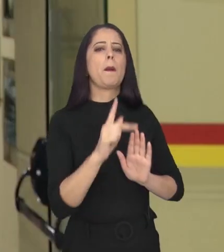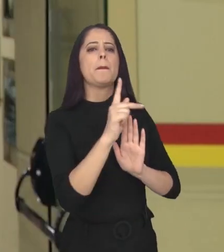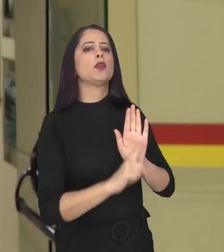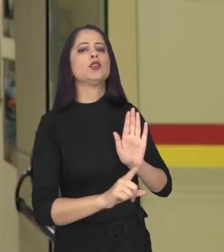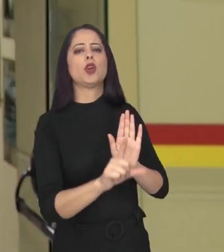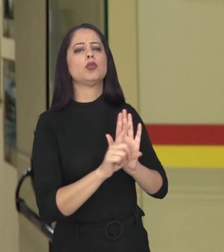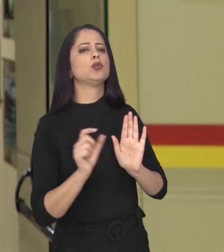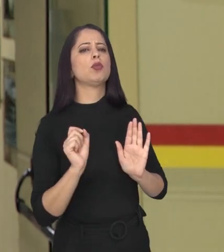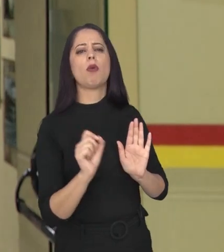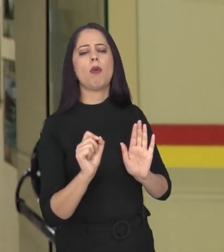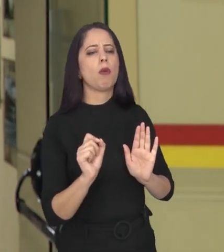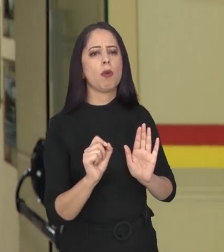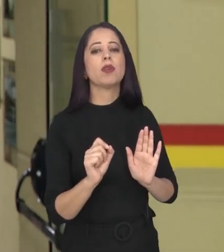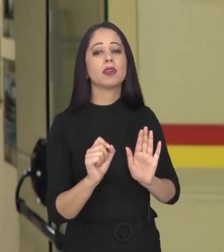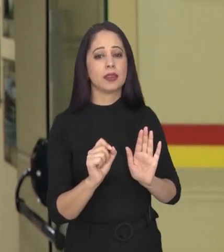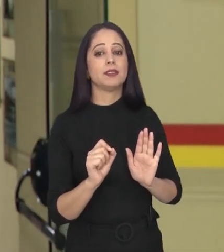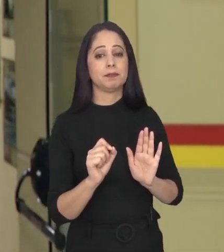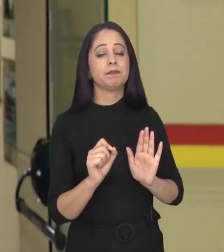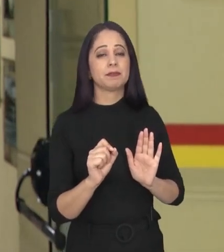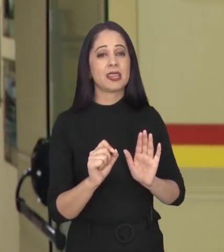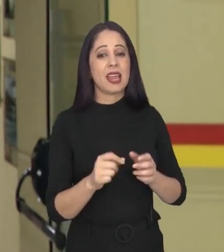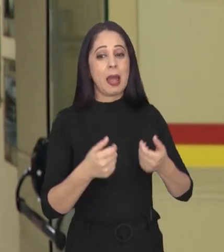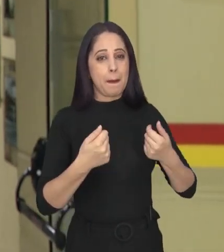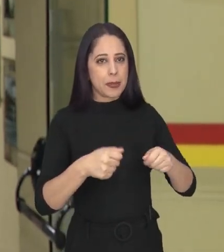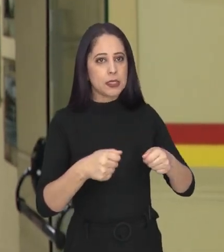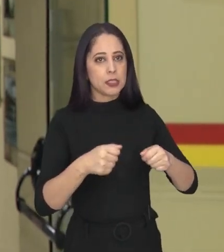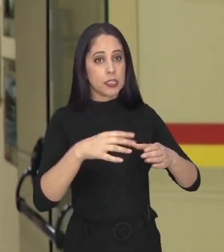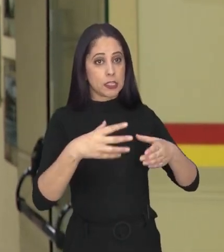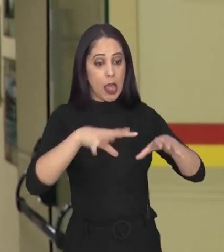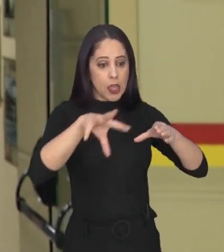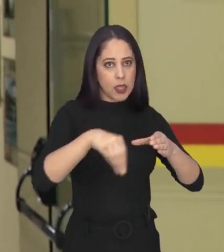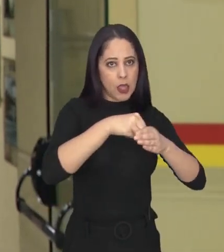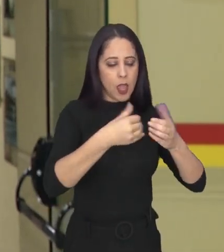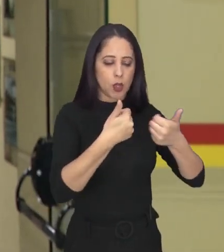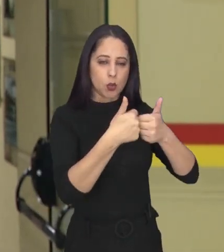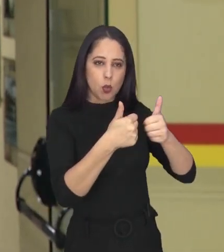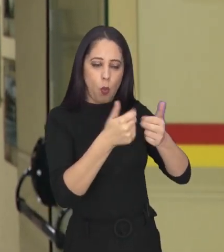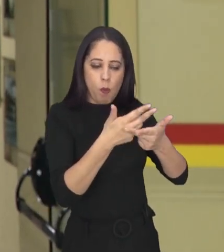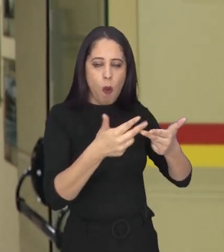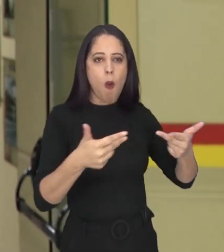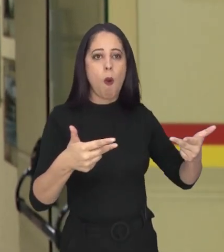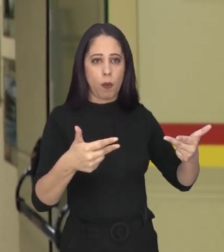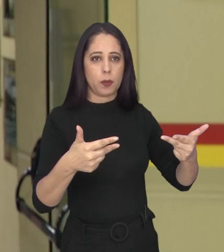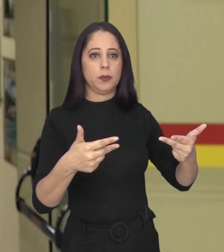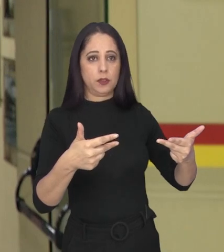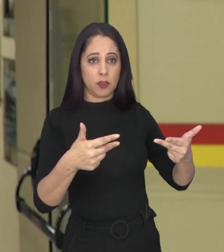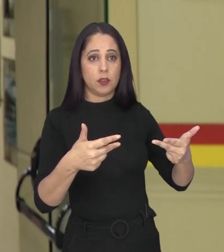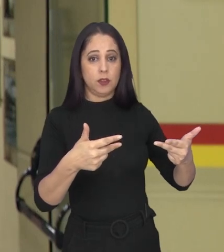um projeto que prevê ser colocado no transporte público